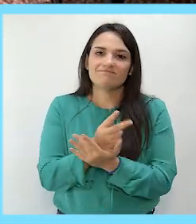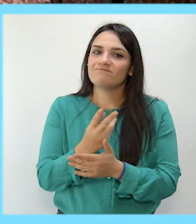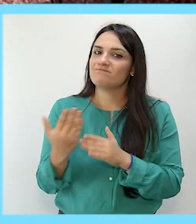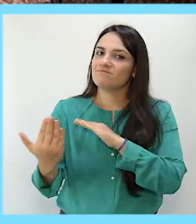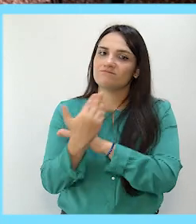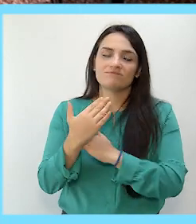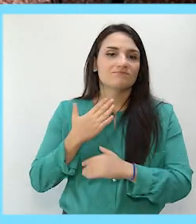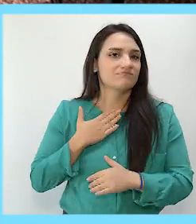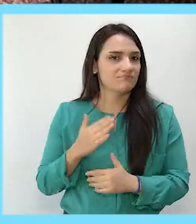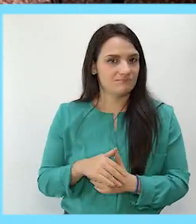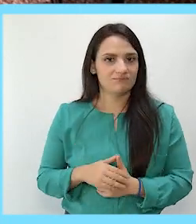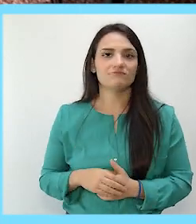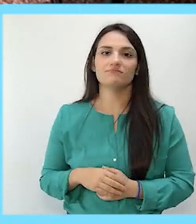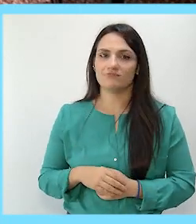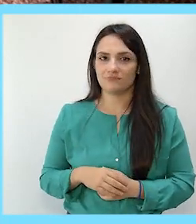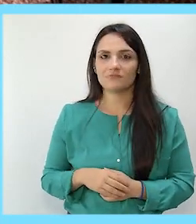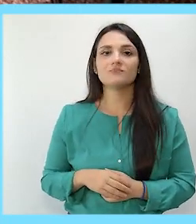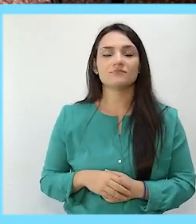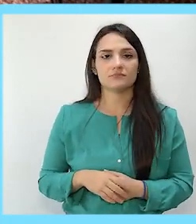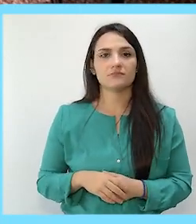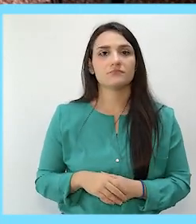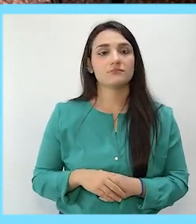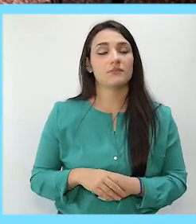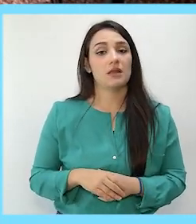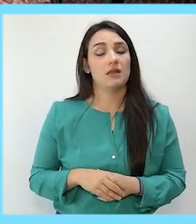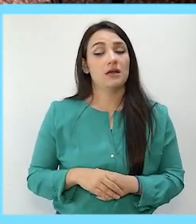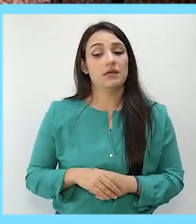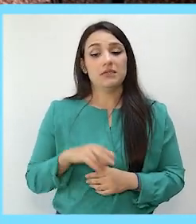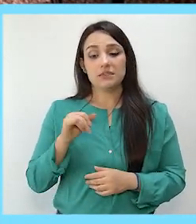assim, uma mulher num cargo de